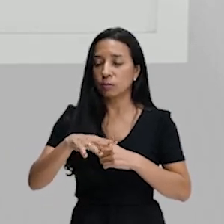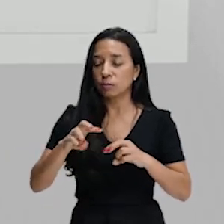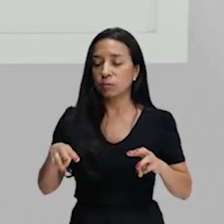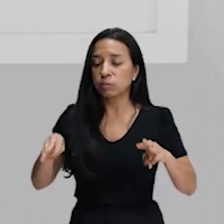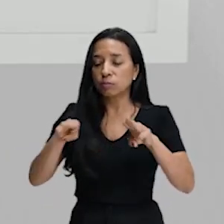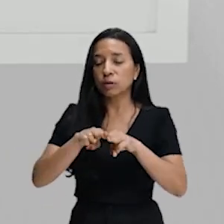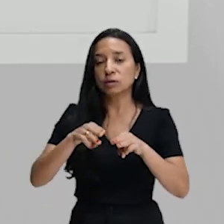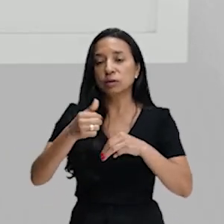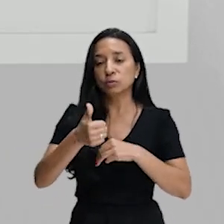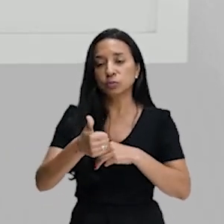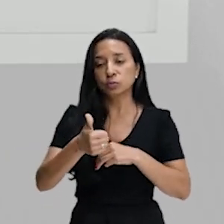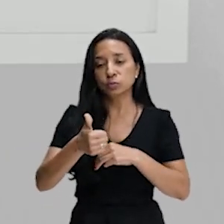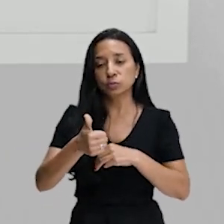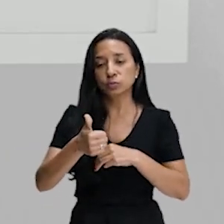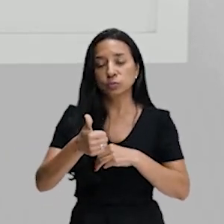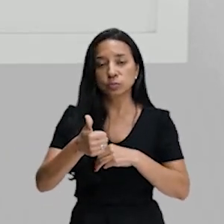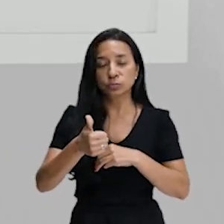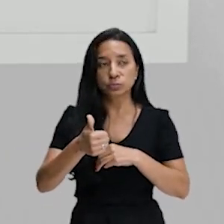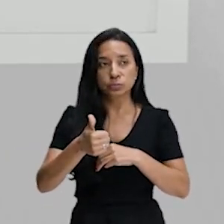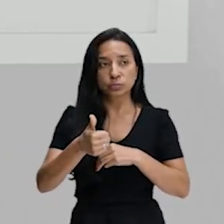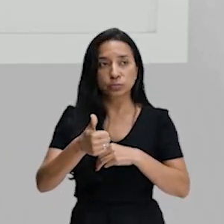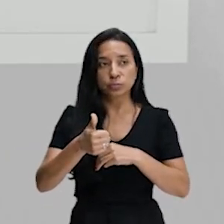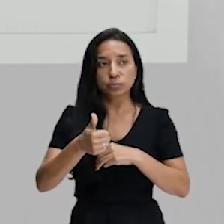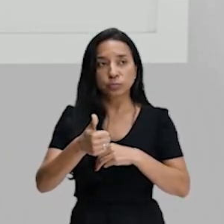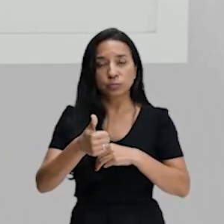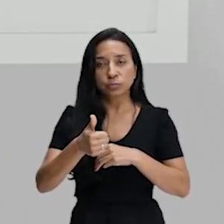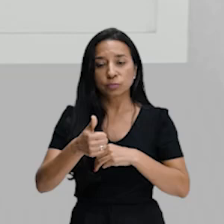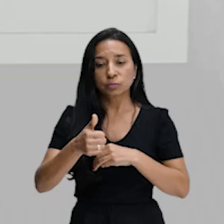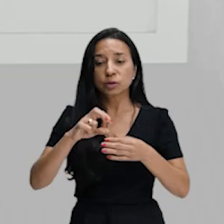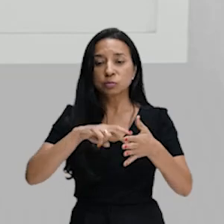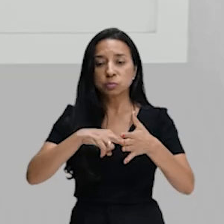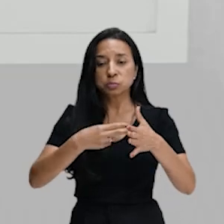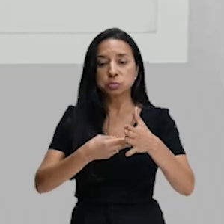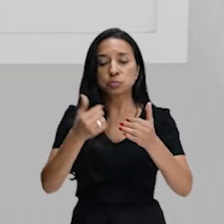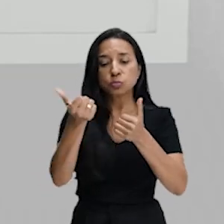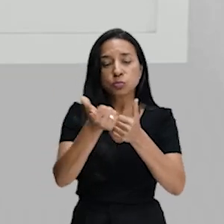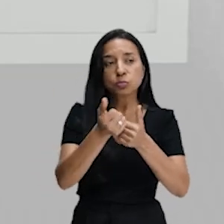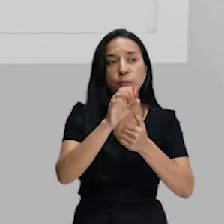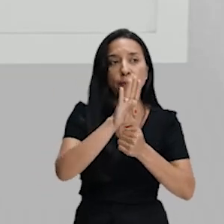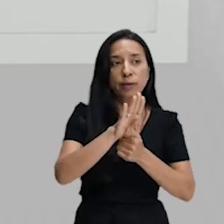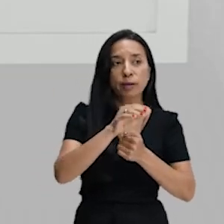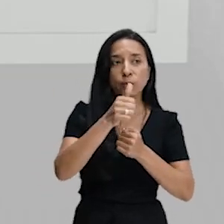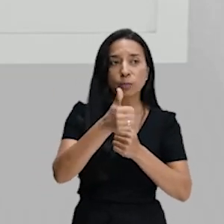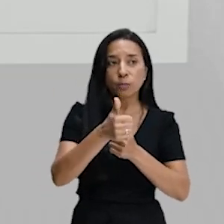Pronto. Ele é dado coeficiente, corrente,